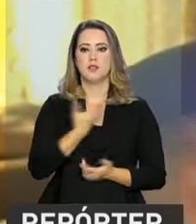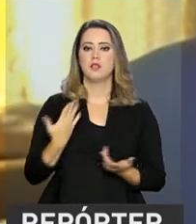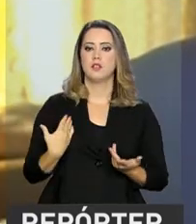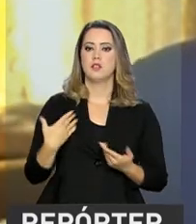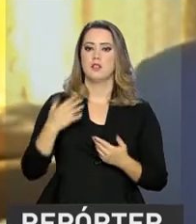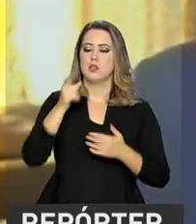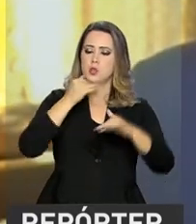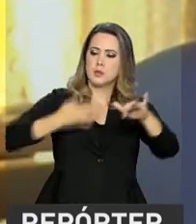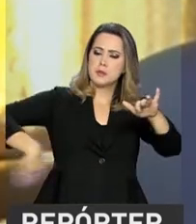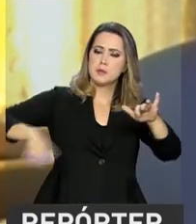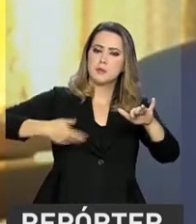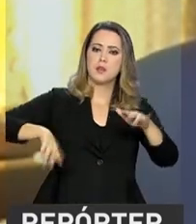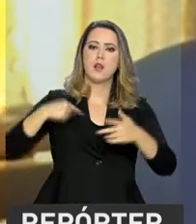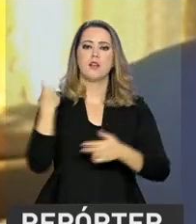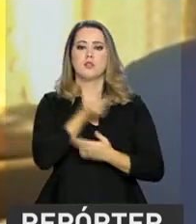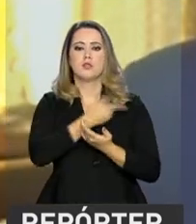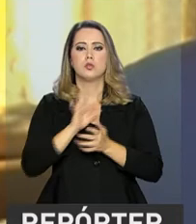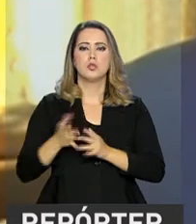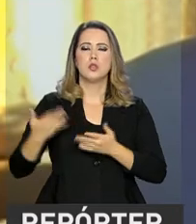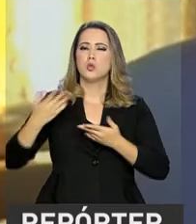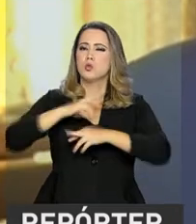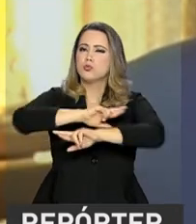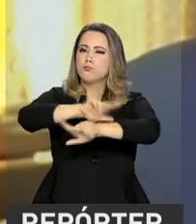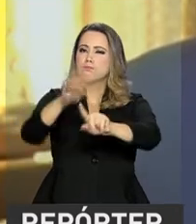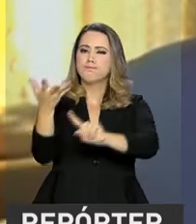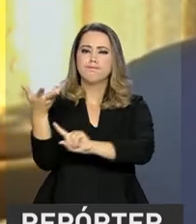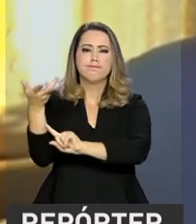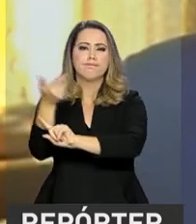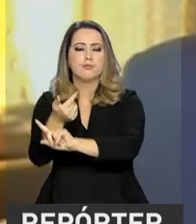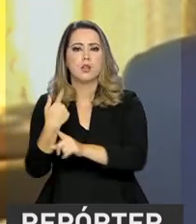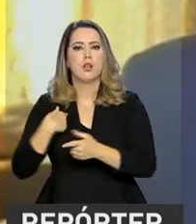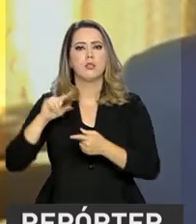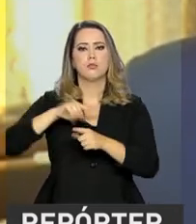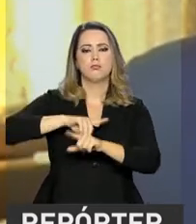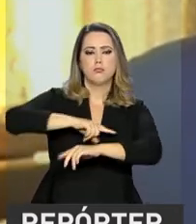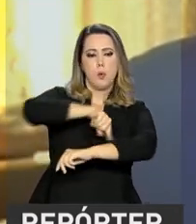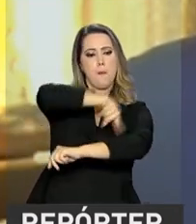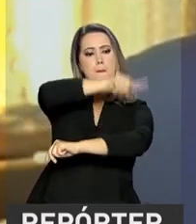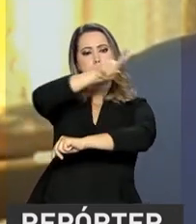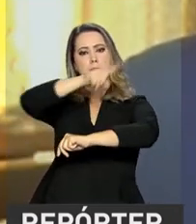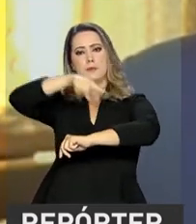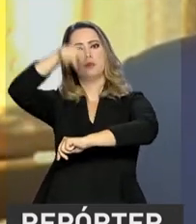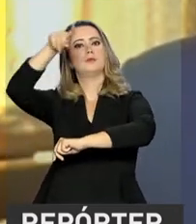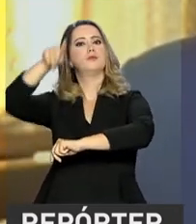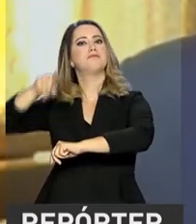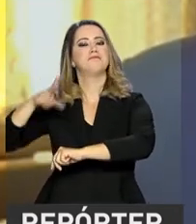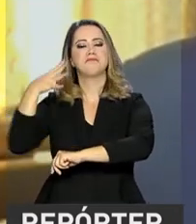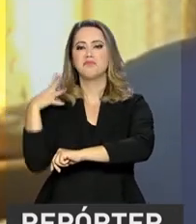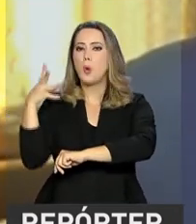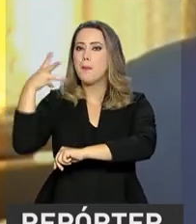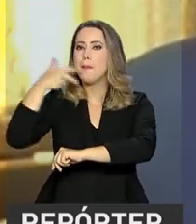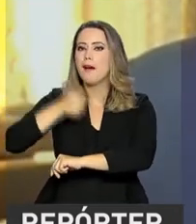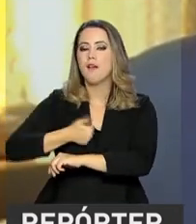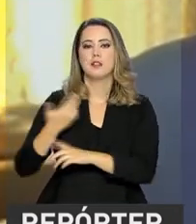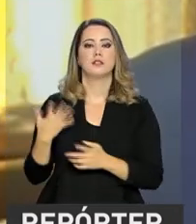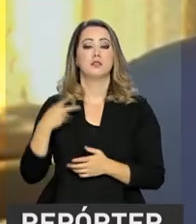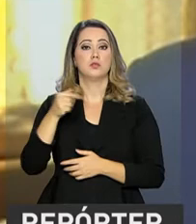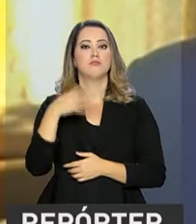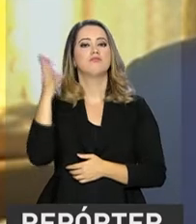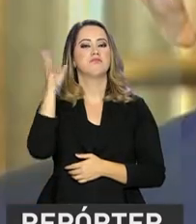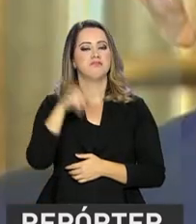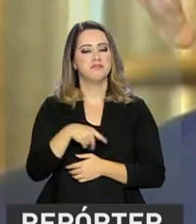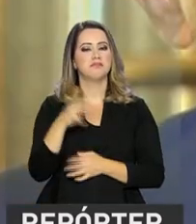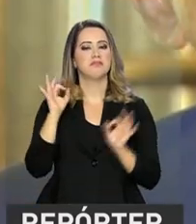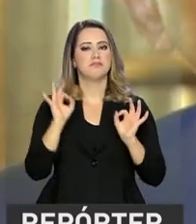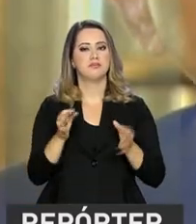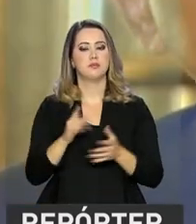Nossas praias, nossos monumentos, nossos Corcovado, Pão de Açúcar, tudo isso eles ficam encantados, que realmente são muito